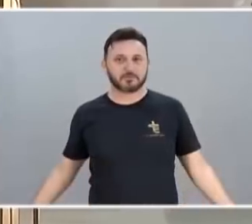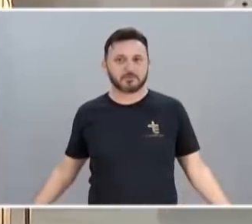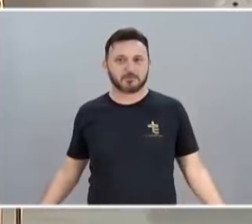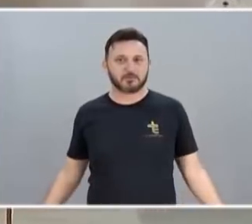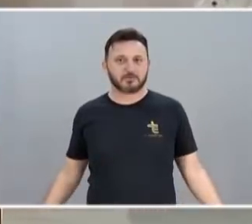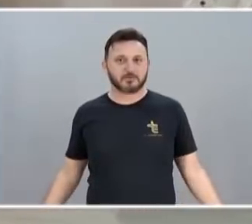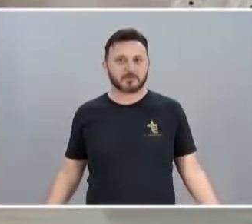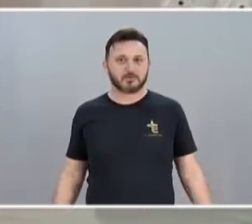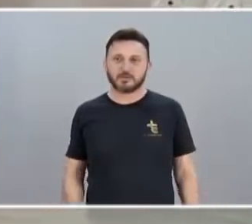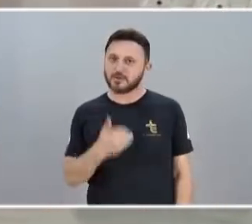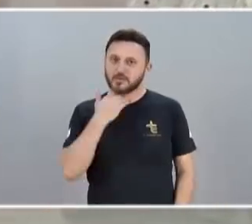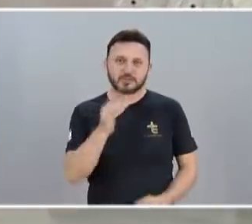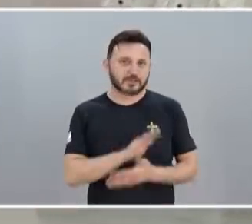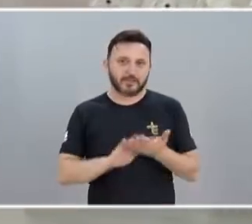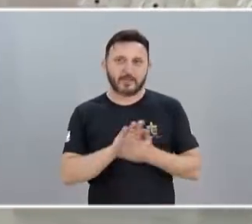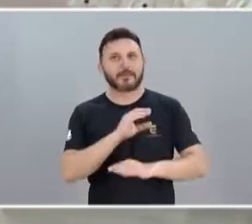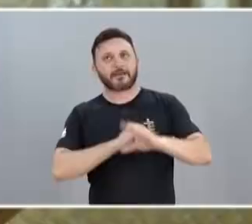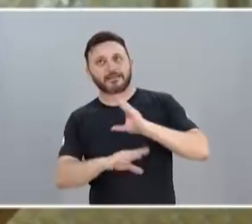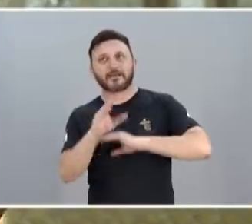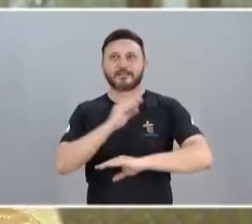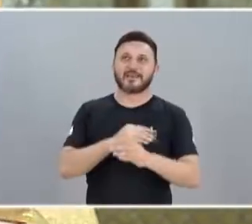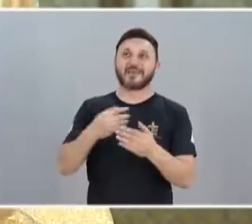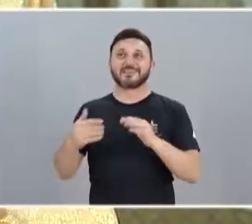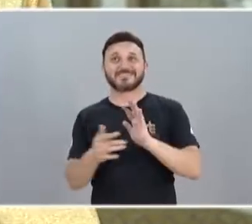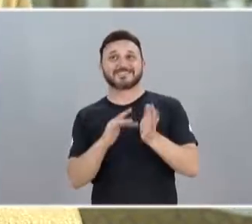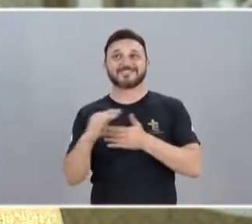um desacreditado.